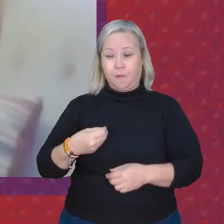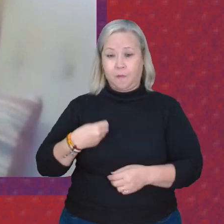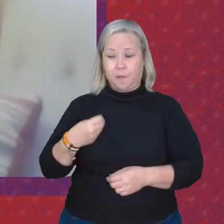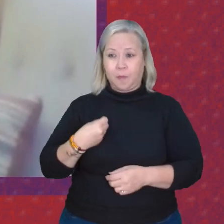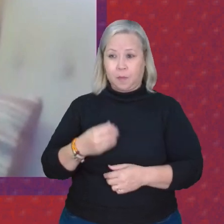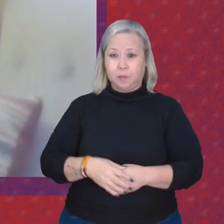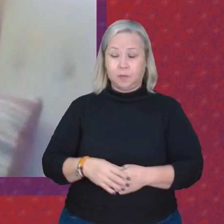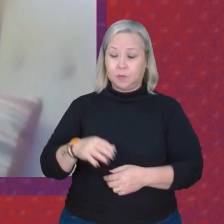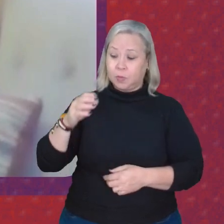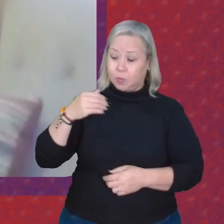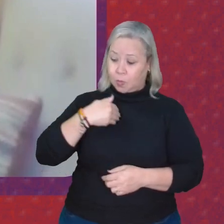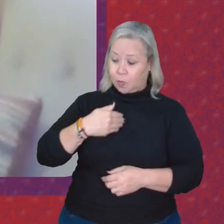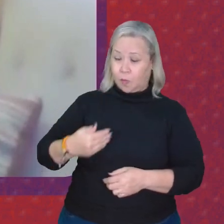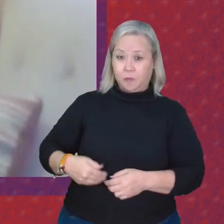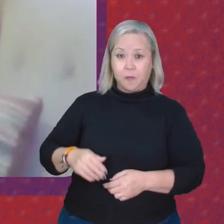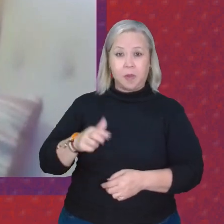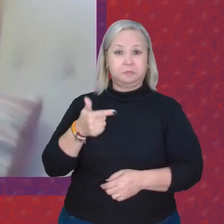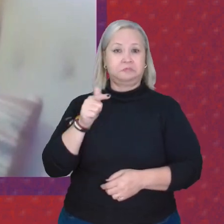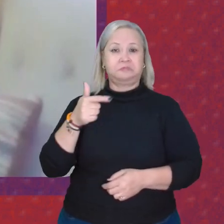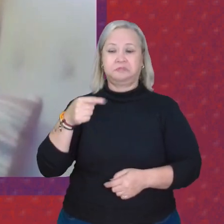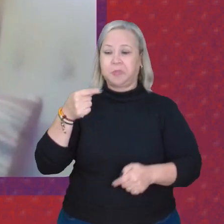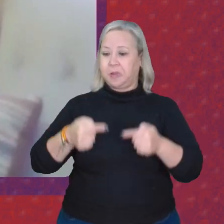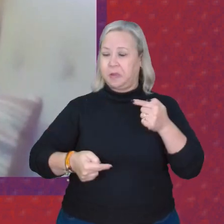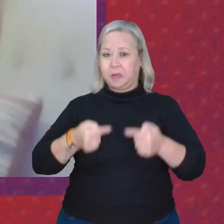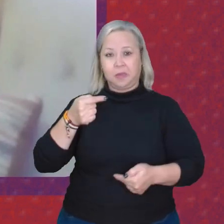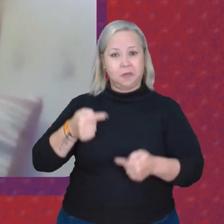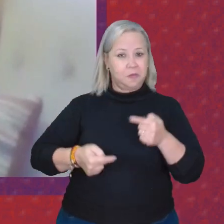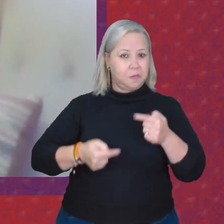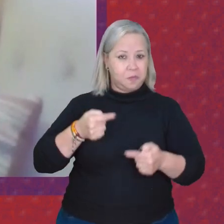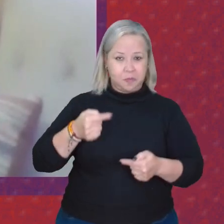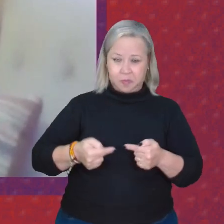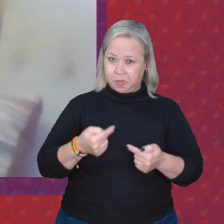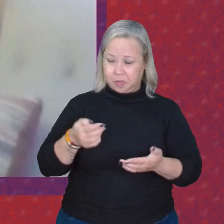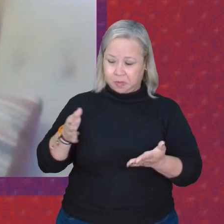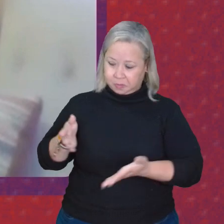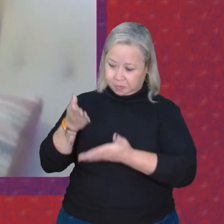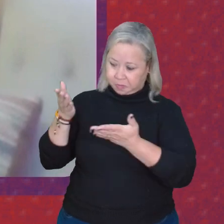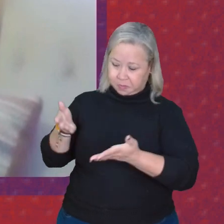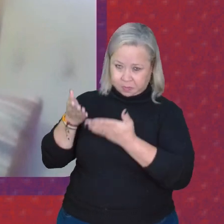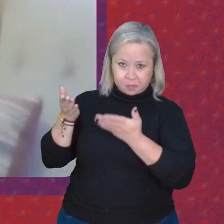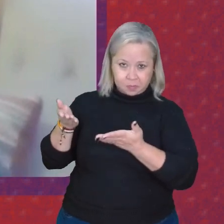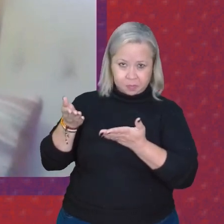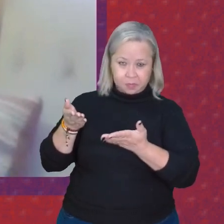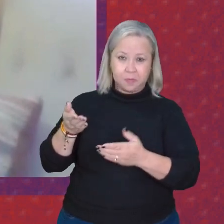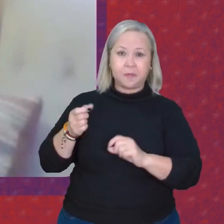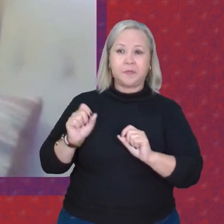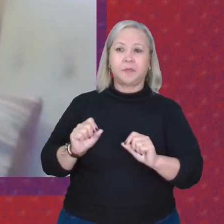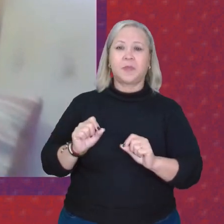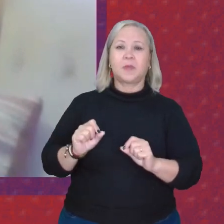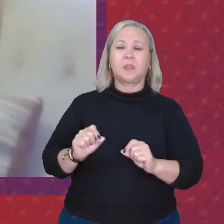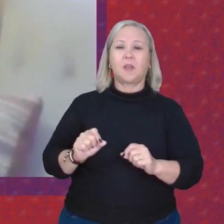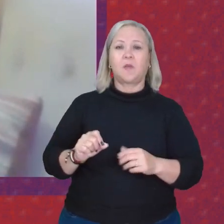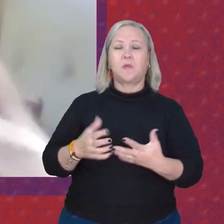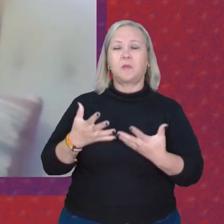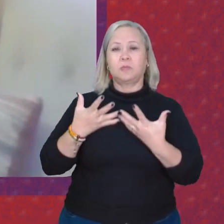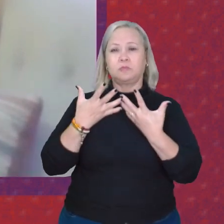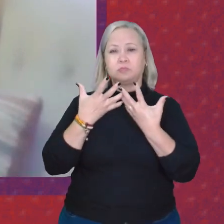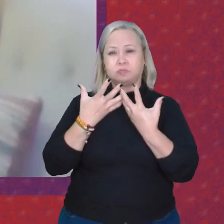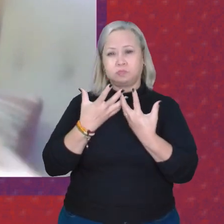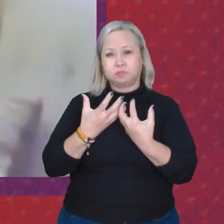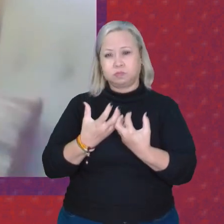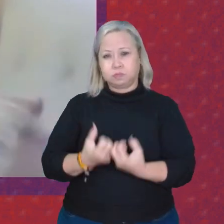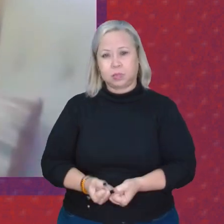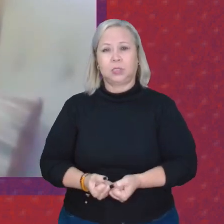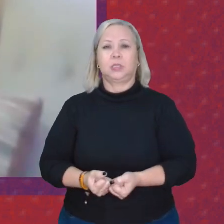prover essas políticas, elas vão sobrecarregar